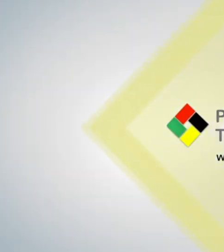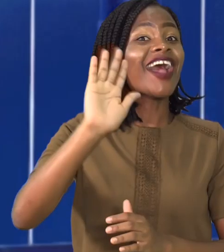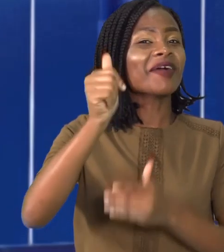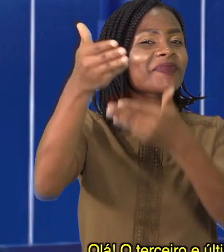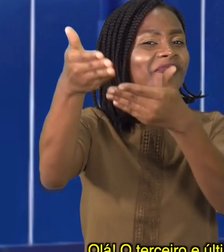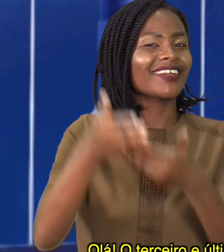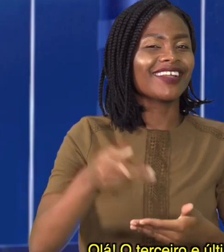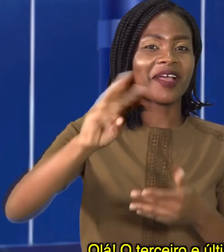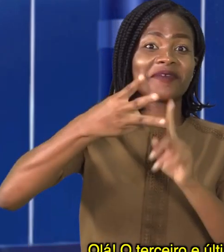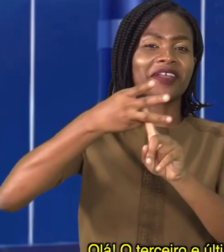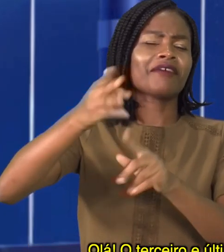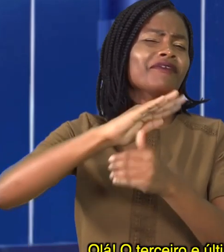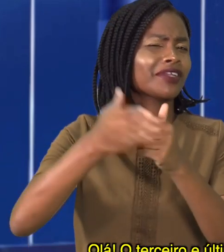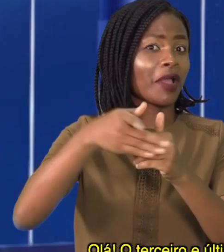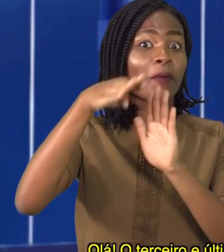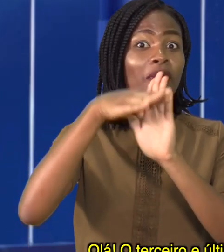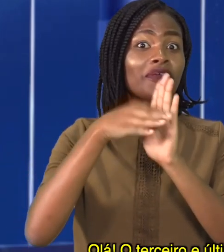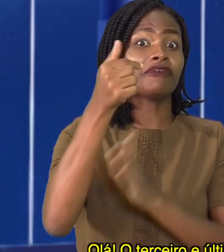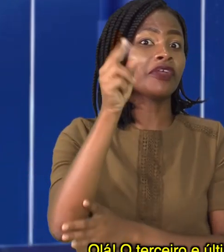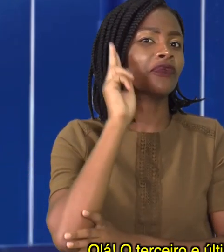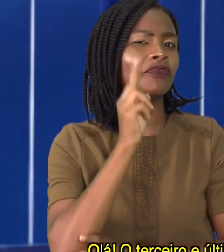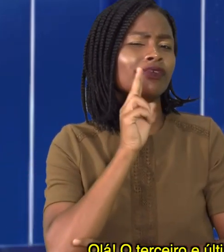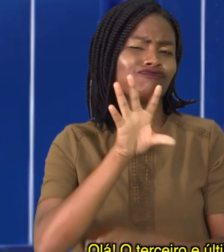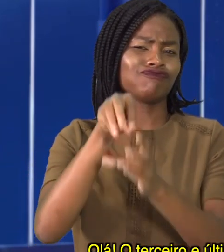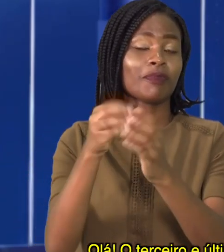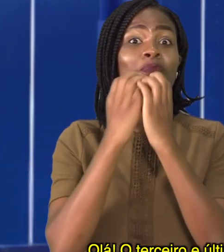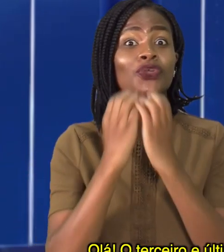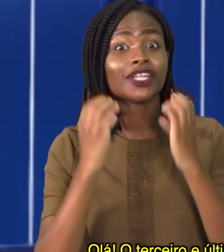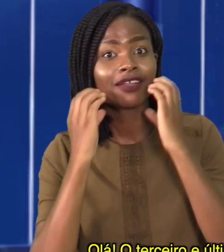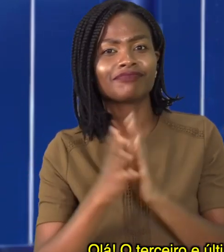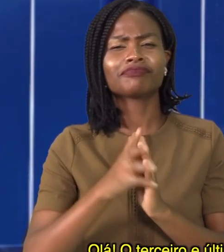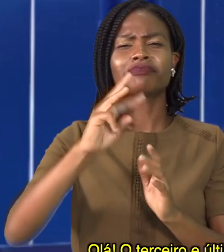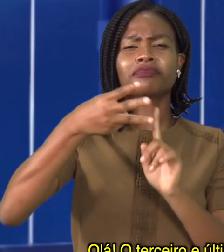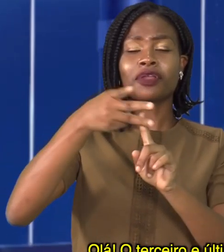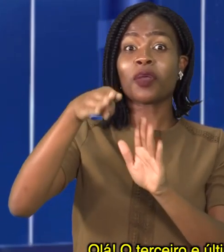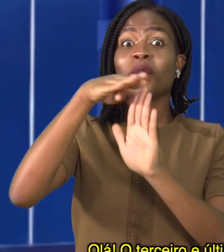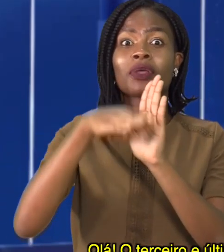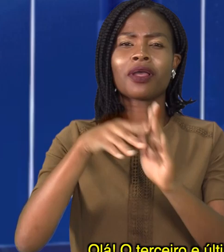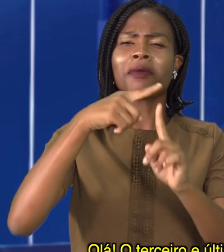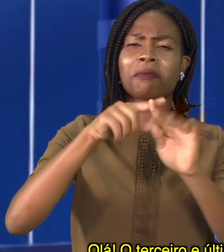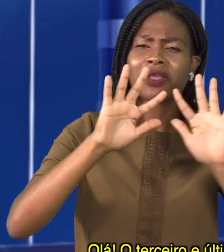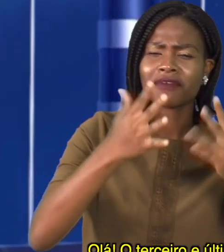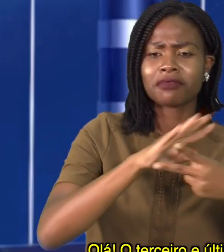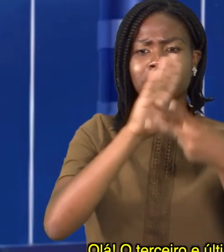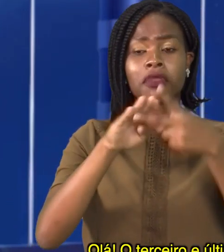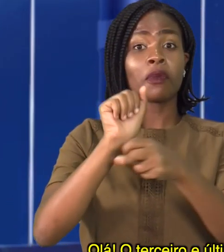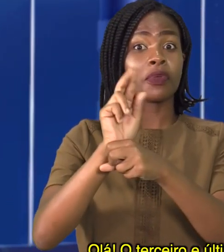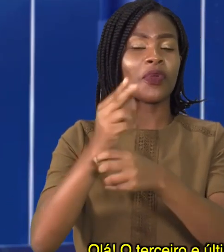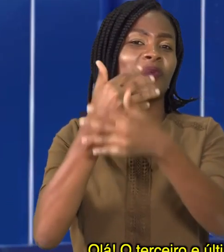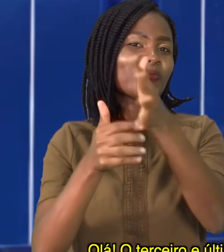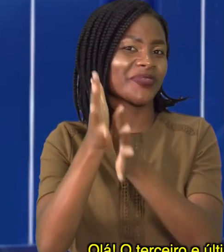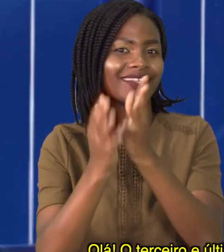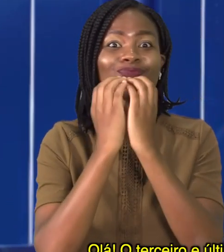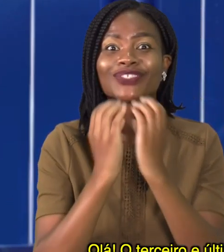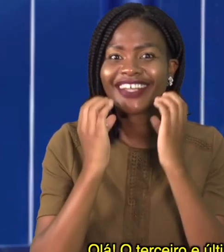Olá O terceiro e último bloco é reservado à rubrica Mais Vida